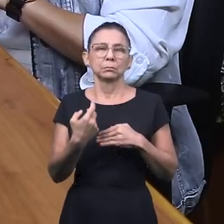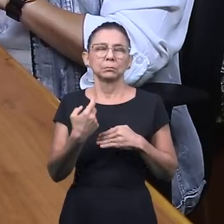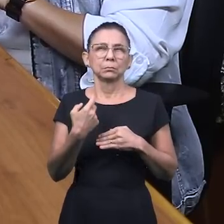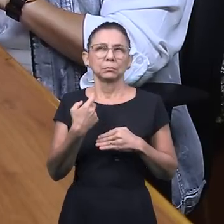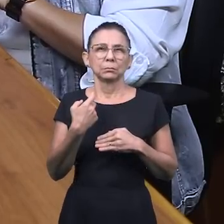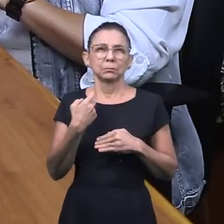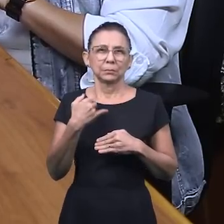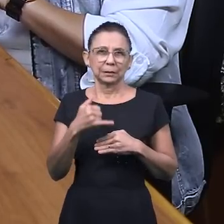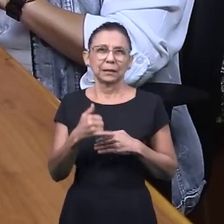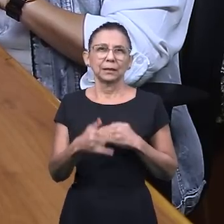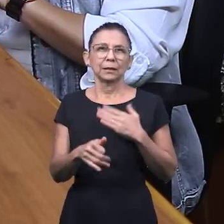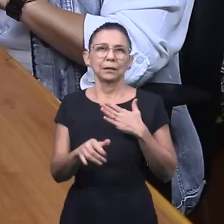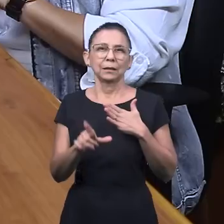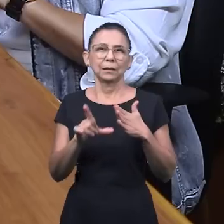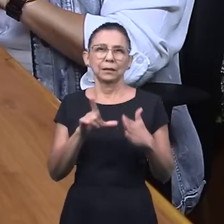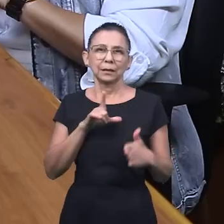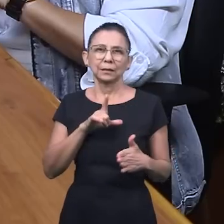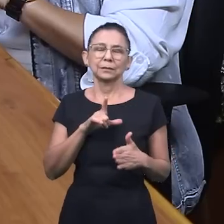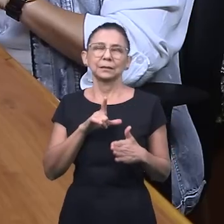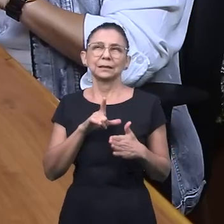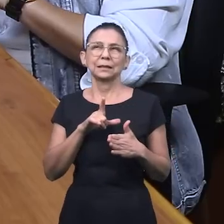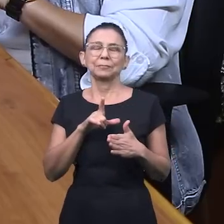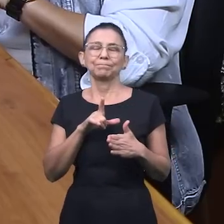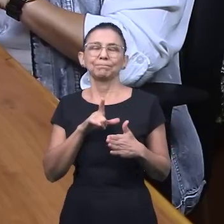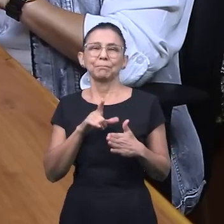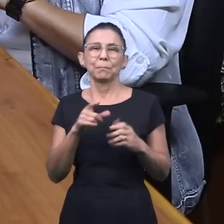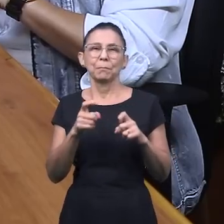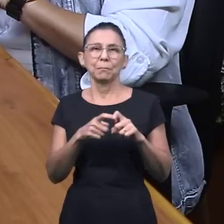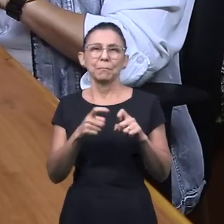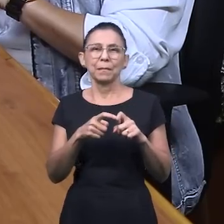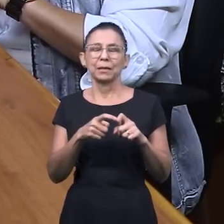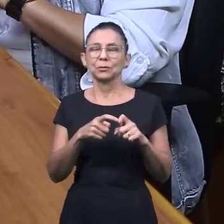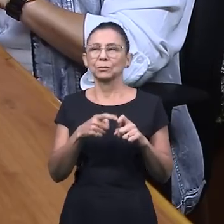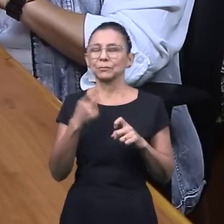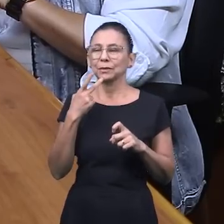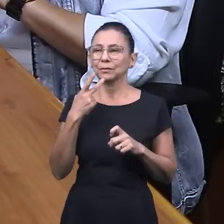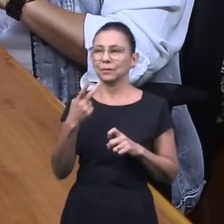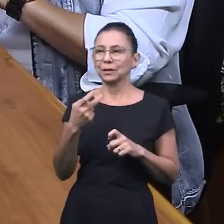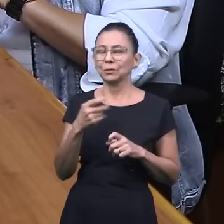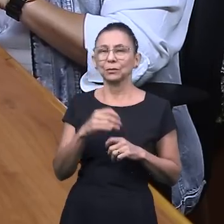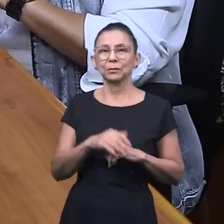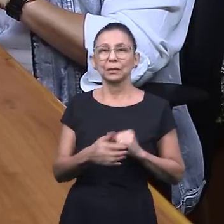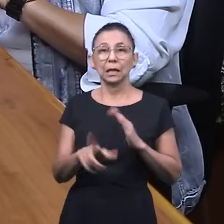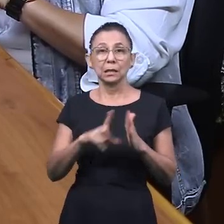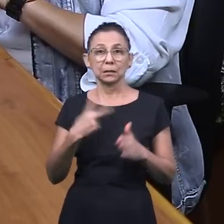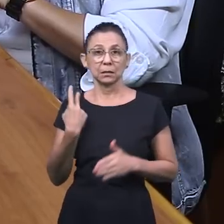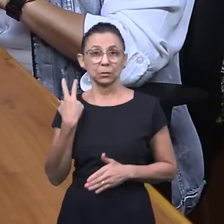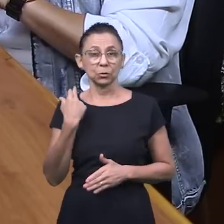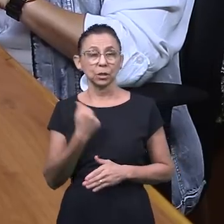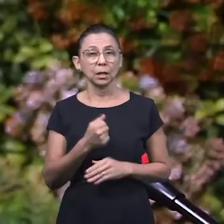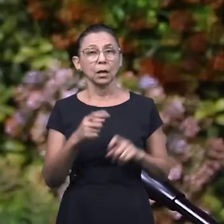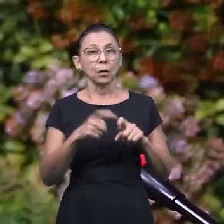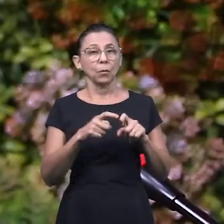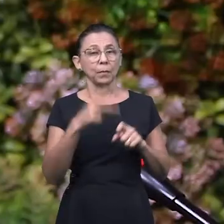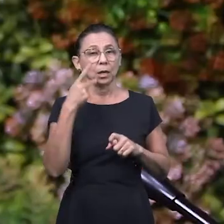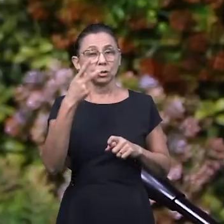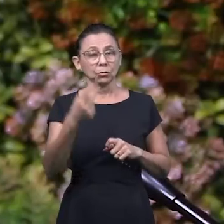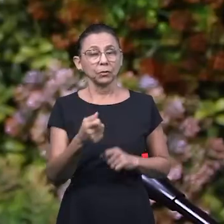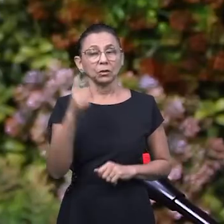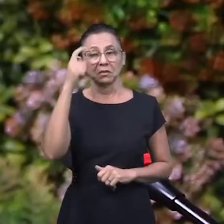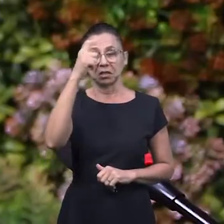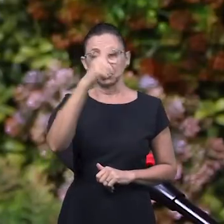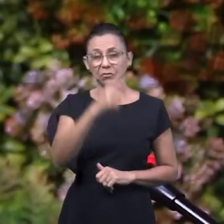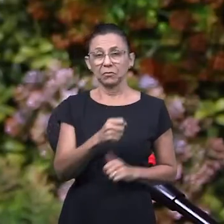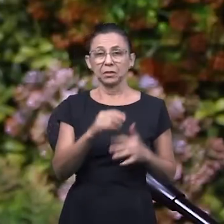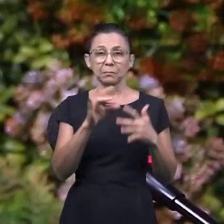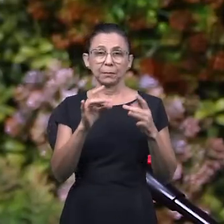na nossa mente os mesmos sentimentos ruins que nós tivemos, digamos assim, quando ela caiu. Começou um tratamento fortíssimo